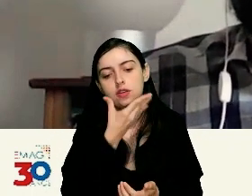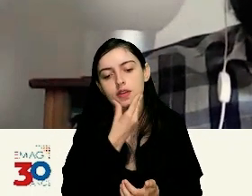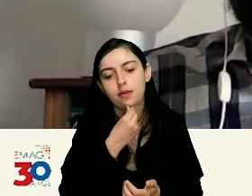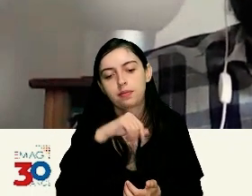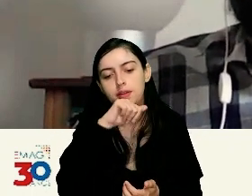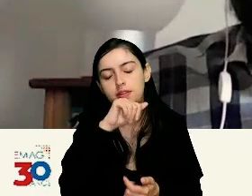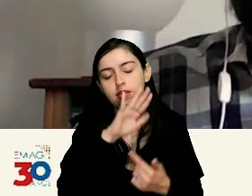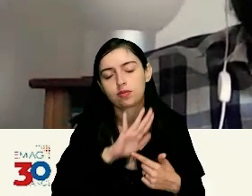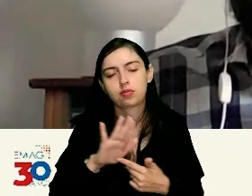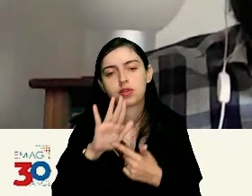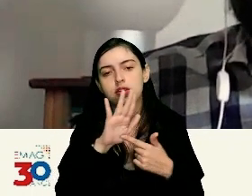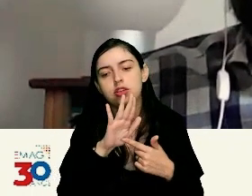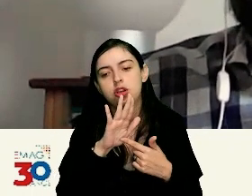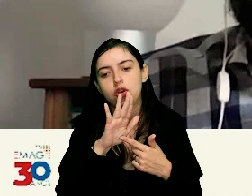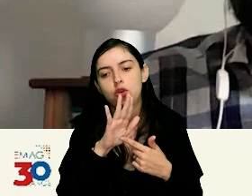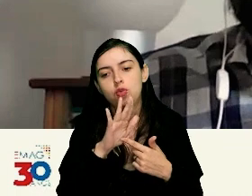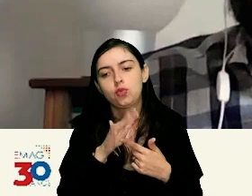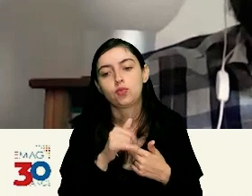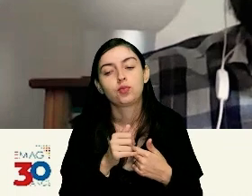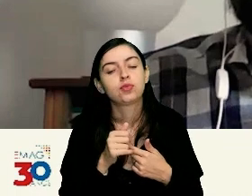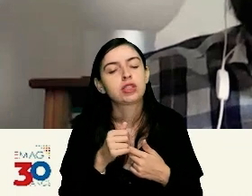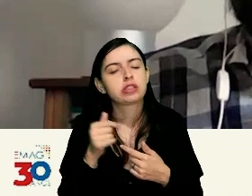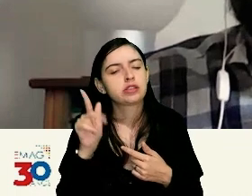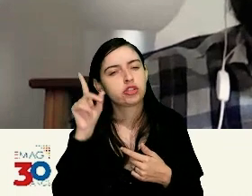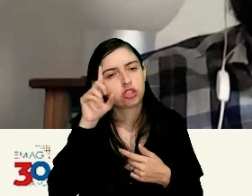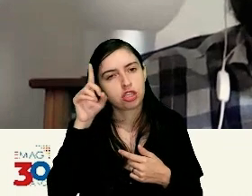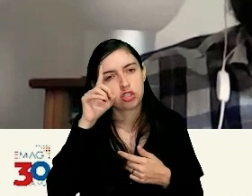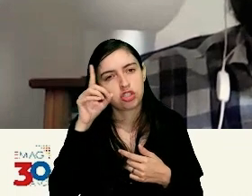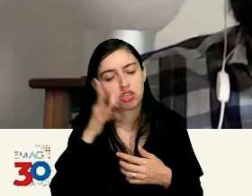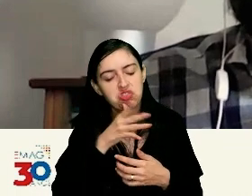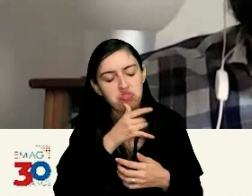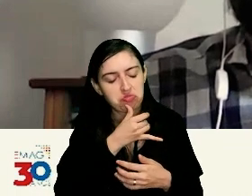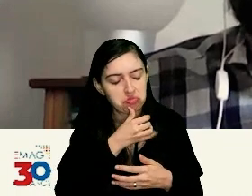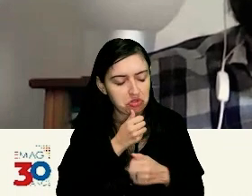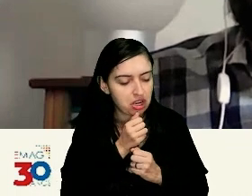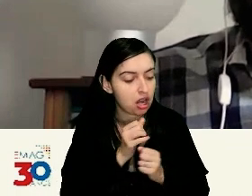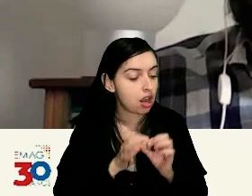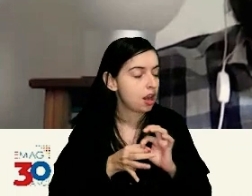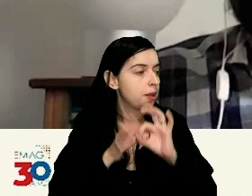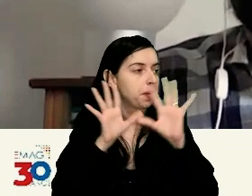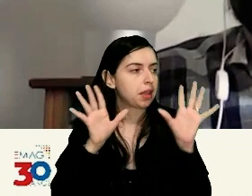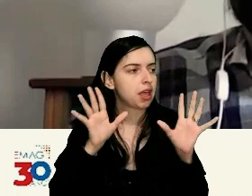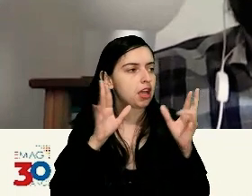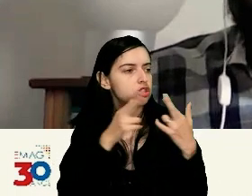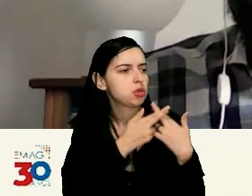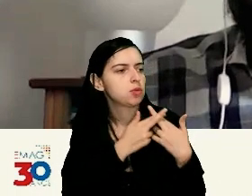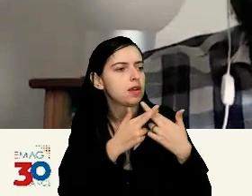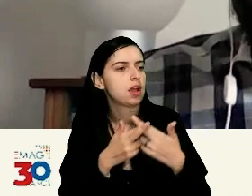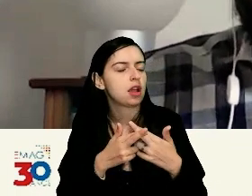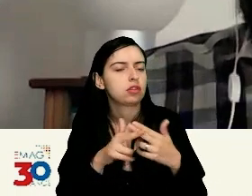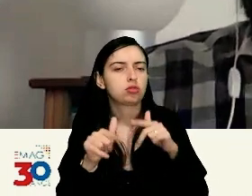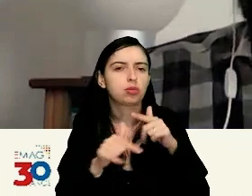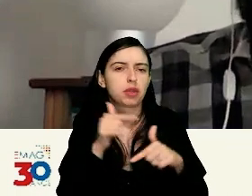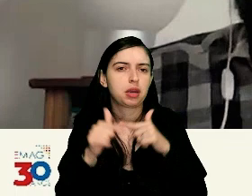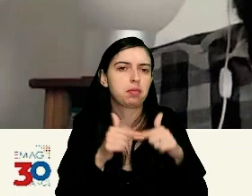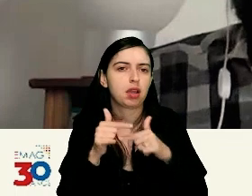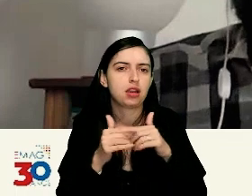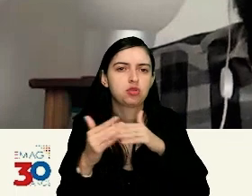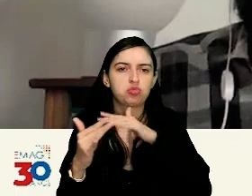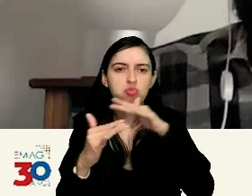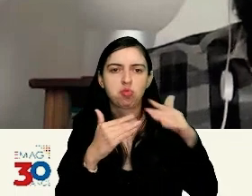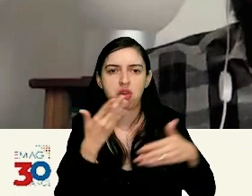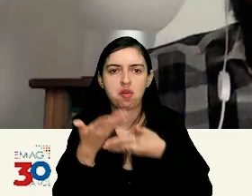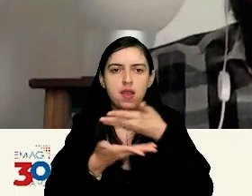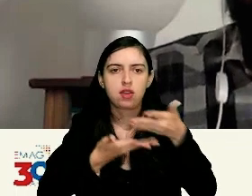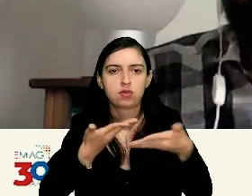luto diariamente, da minha liberdade, da minha autonomia, da minha produtividade, do meu relacionamento, do surf, que eu